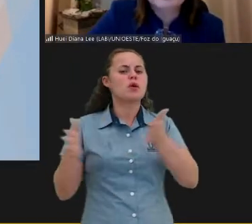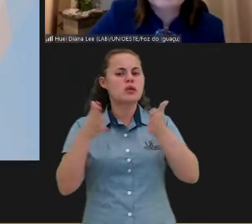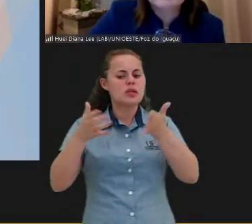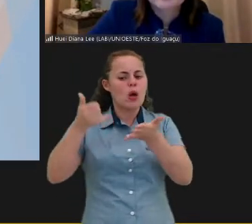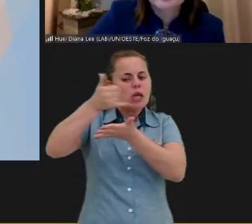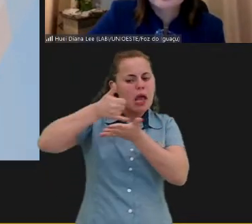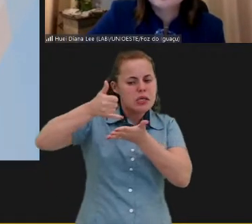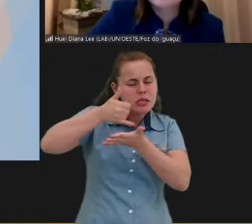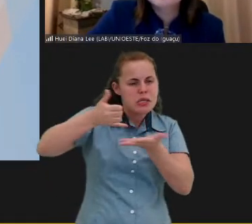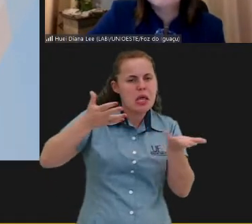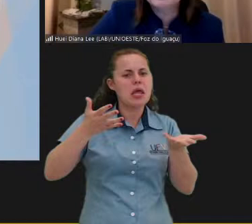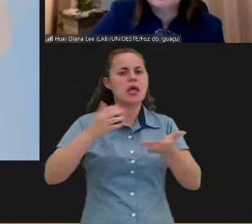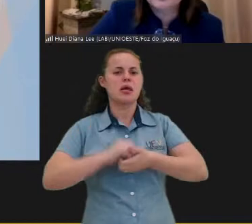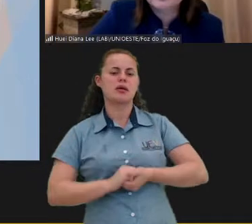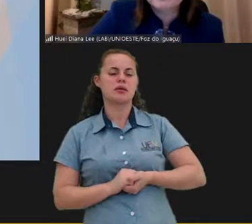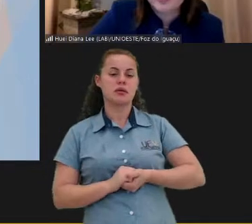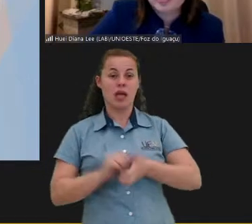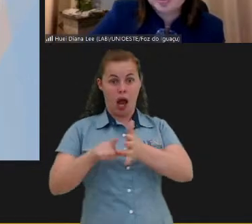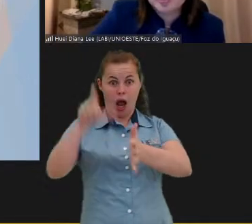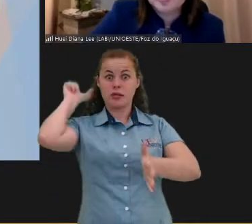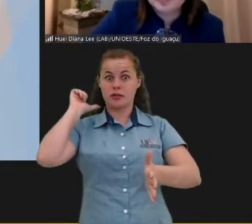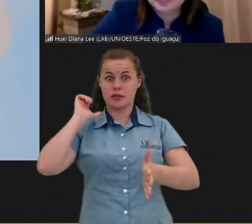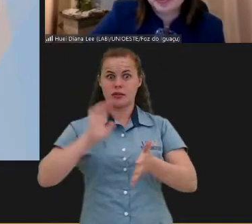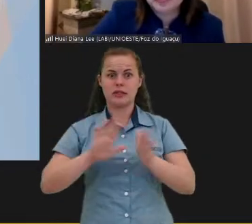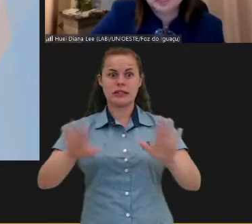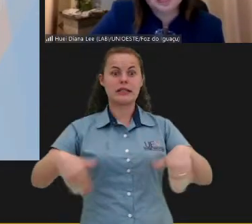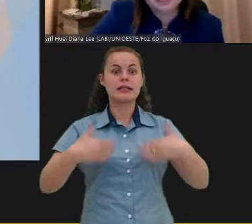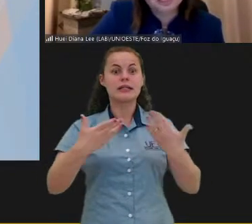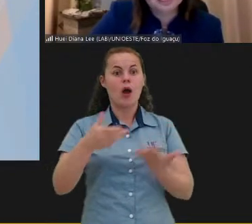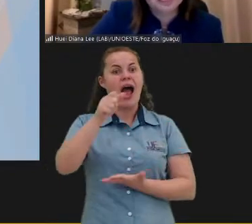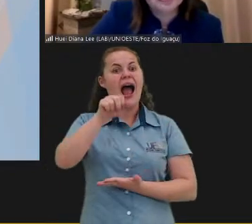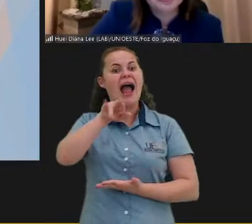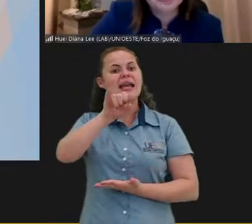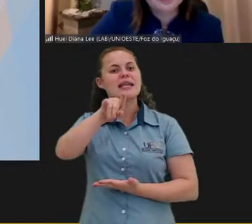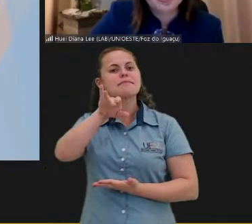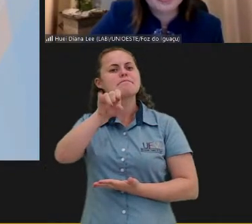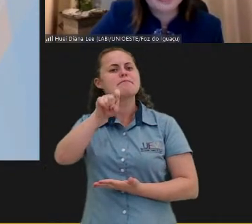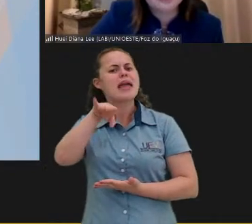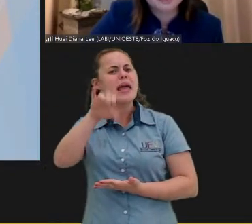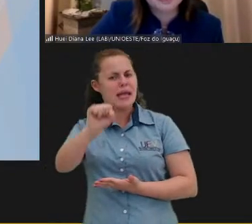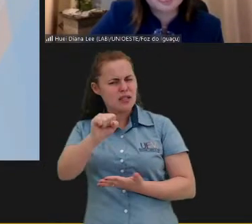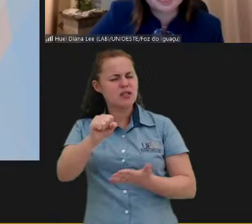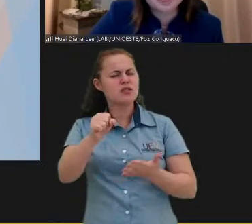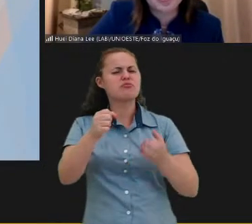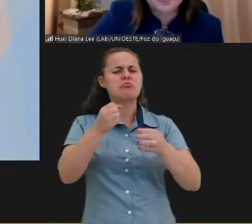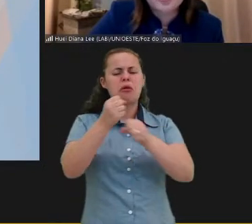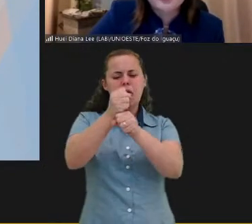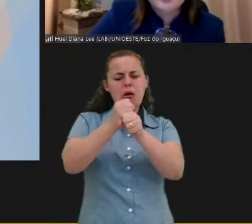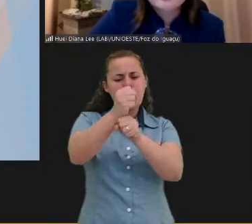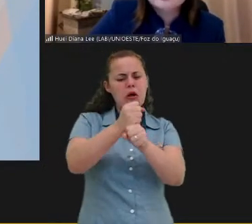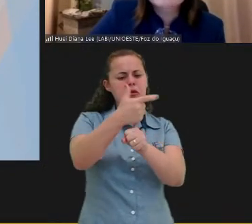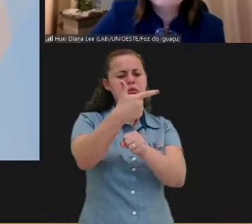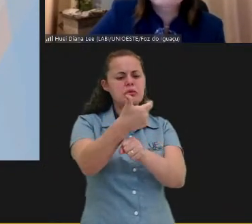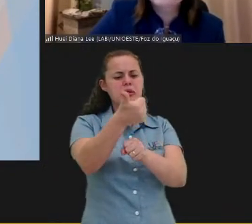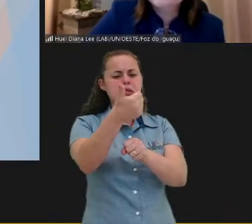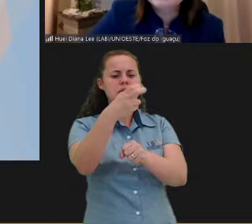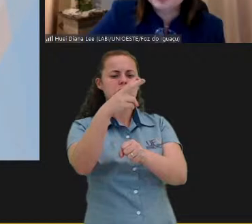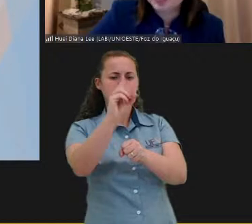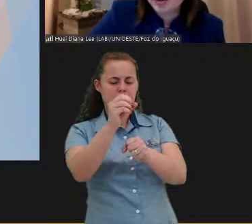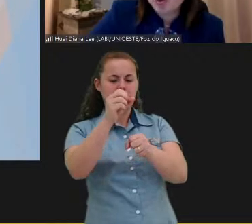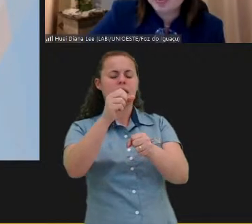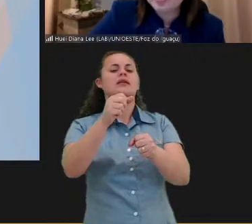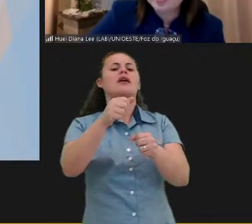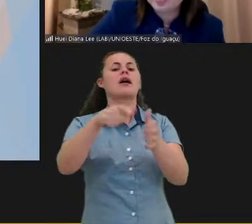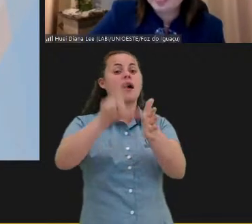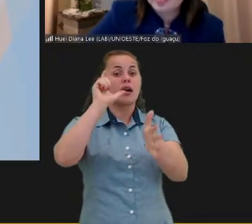inspirou? Isso inspirou Arquimedes, por volta do ano de 250 a.C., a desenvolver o